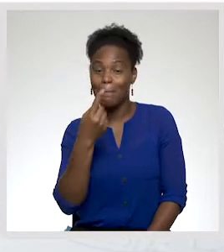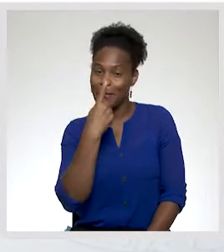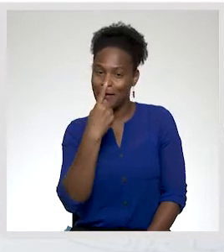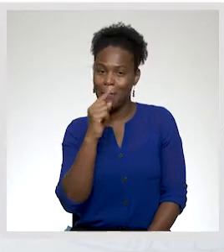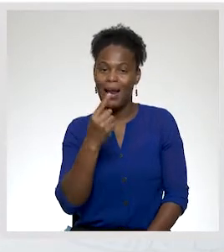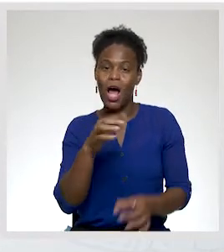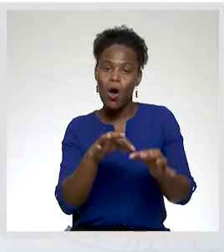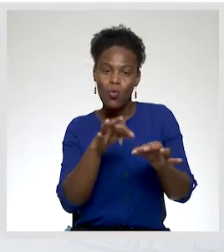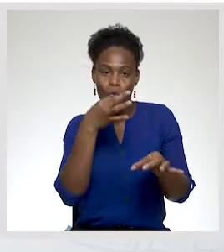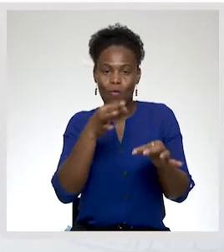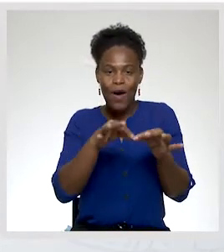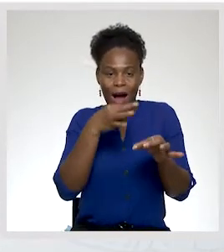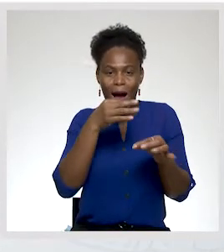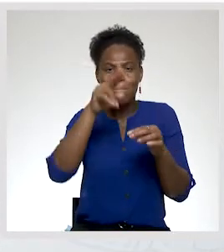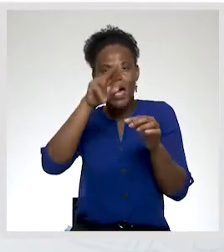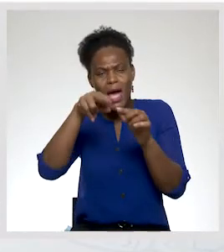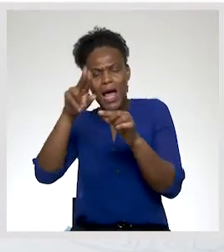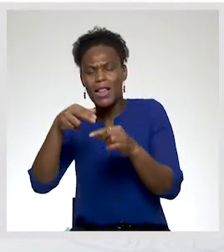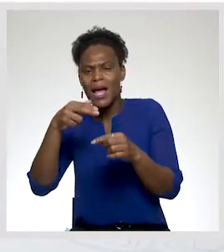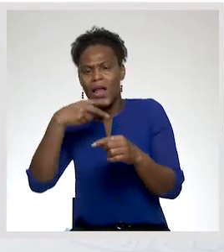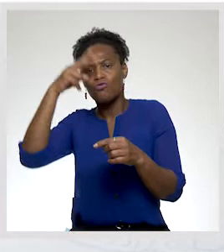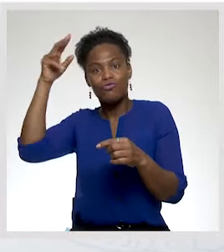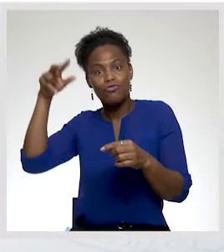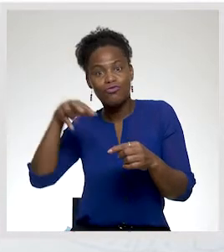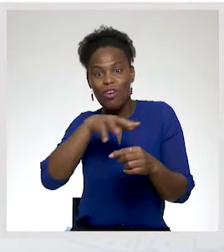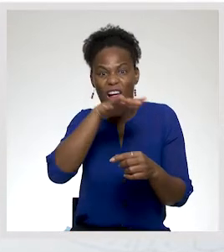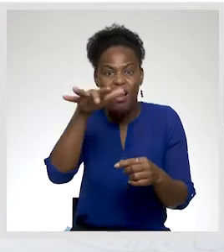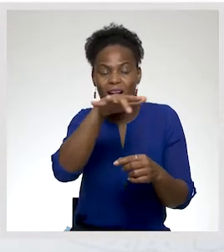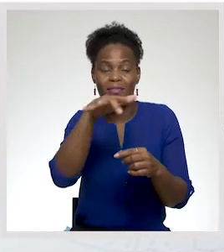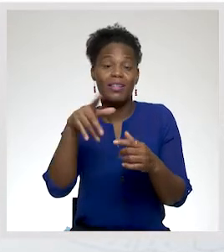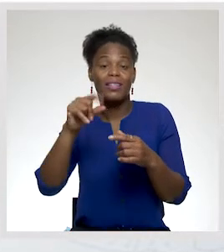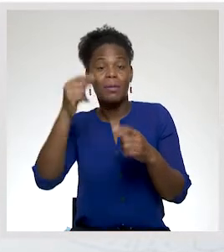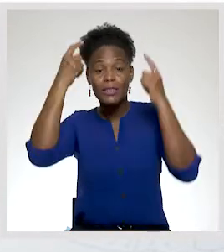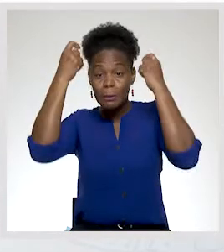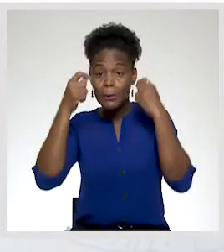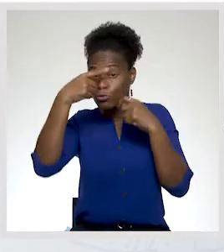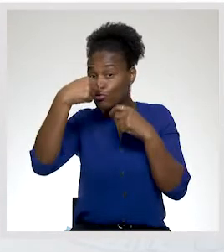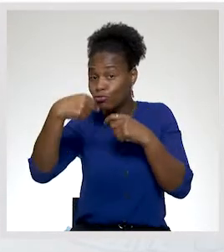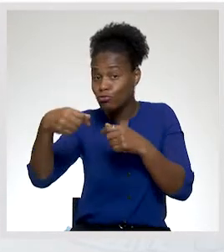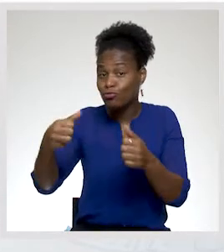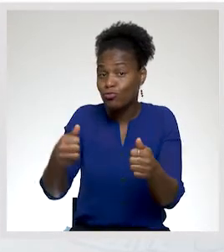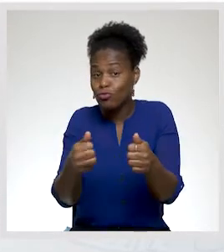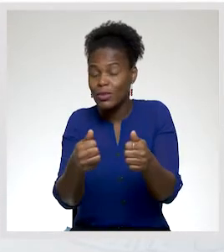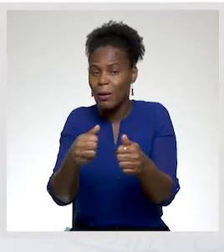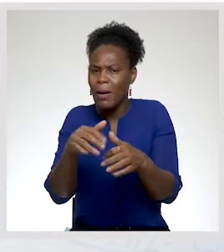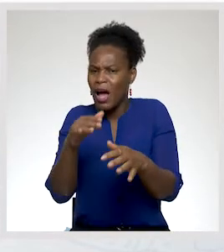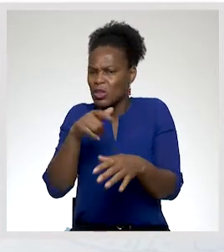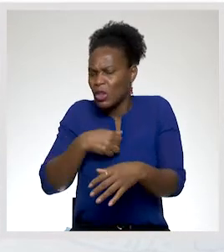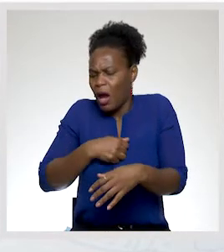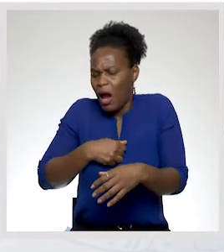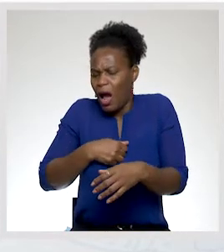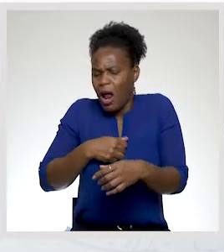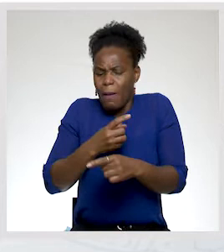uvas, dragões e chapéus de feiticeiros. Mas fico muito irritado por deixares que a minha cor